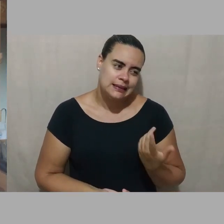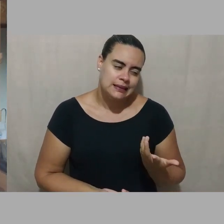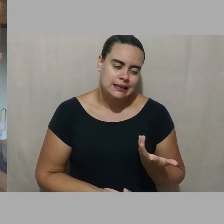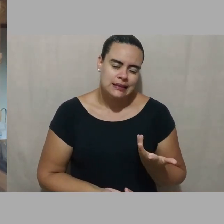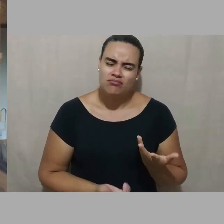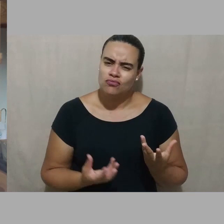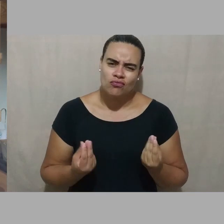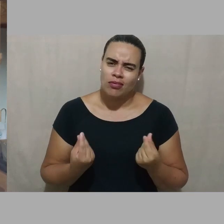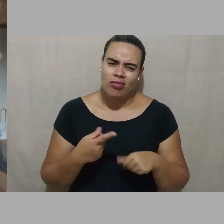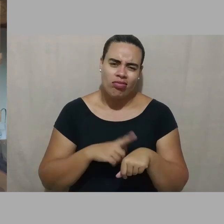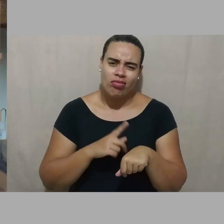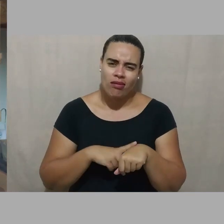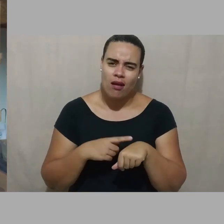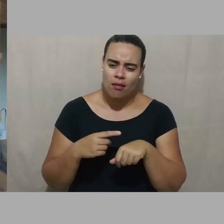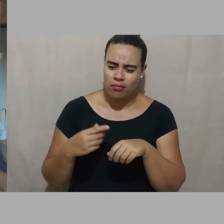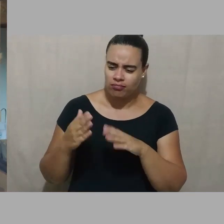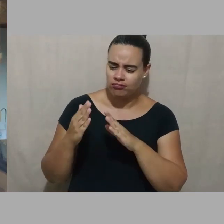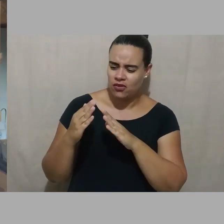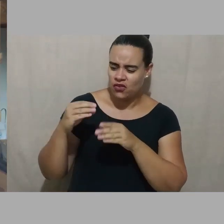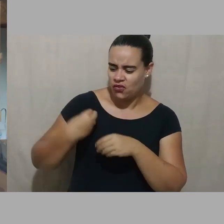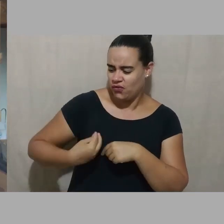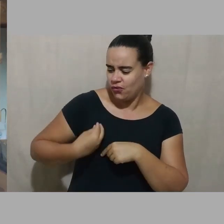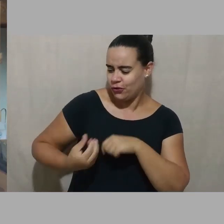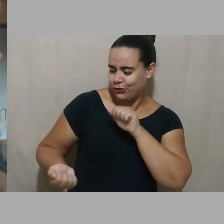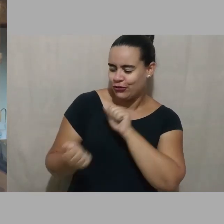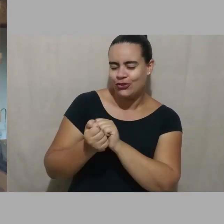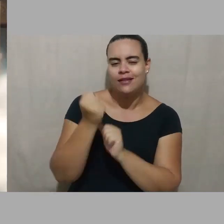eu convivi bastante com a natureza, sabe?